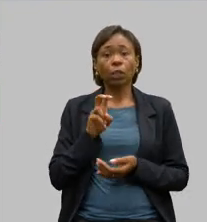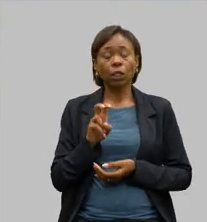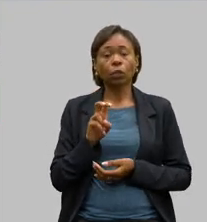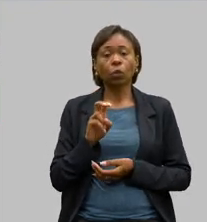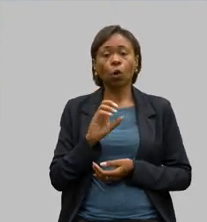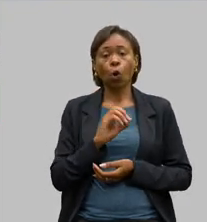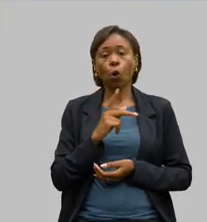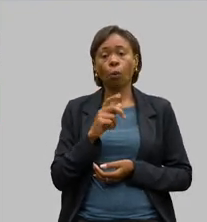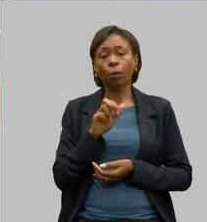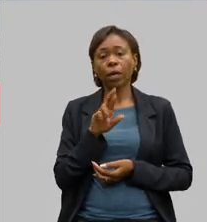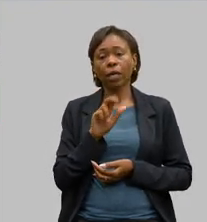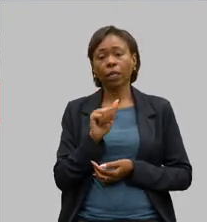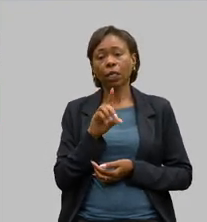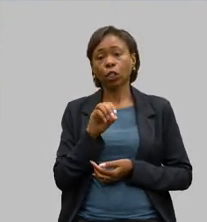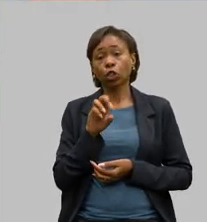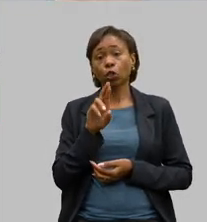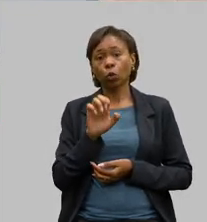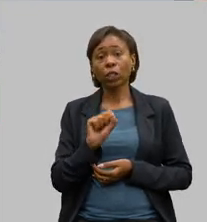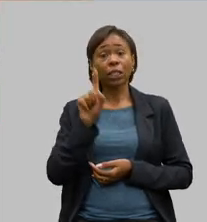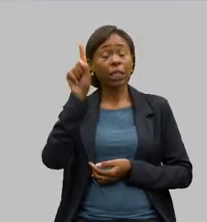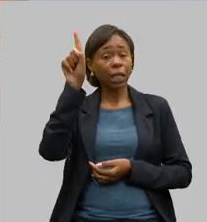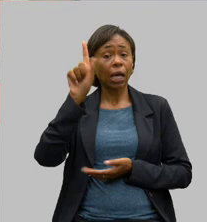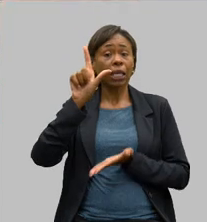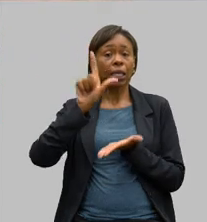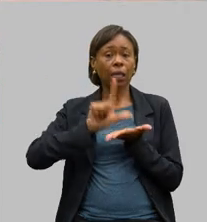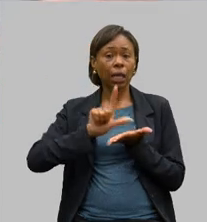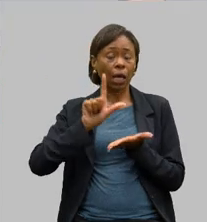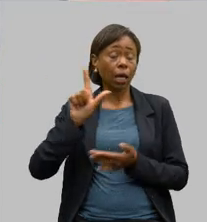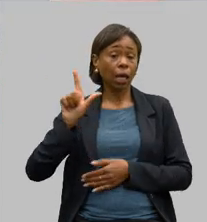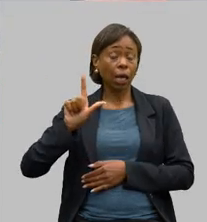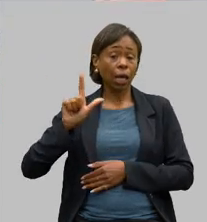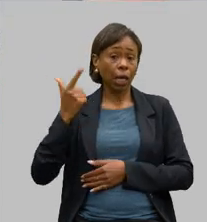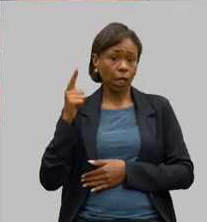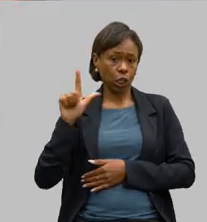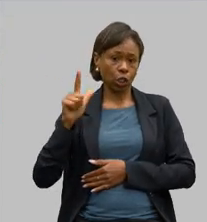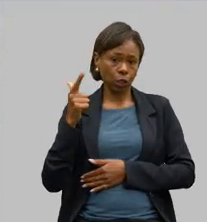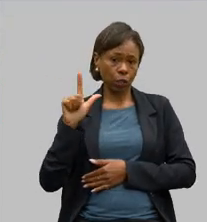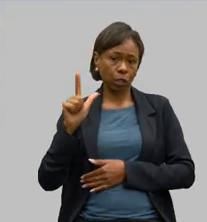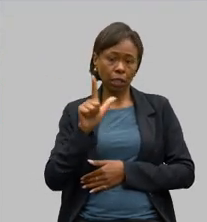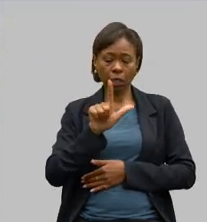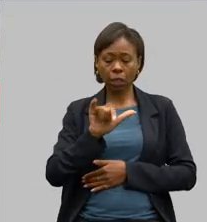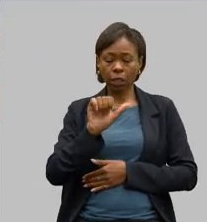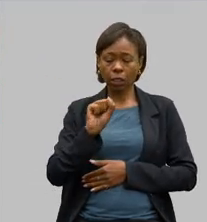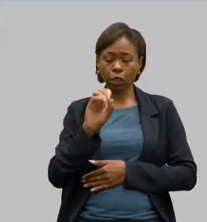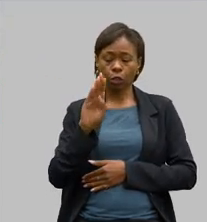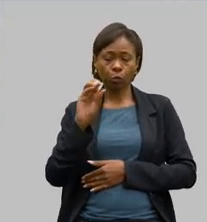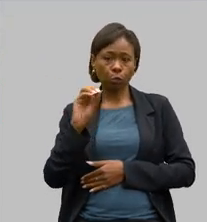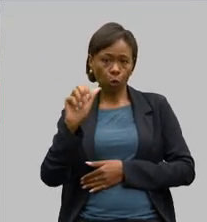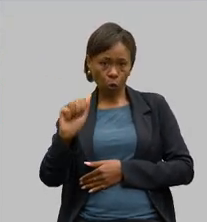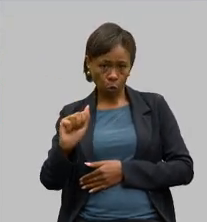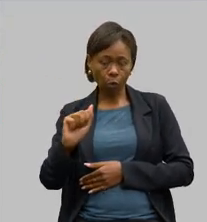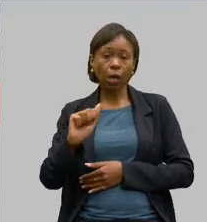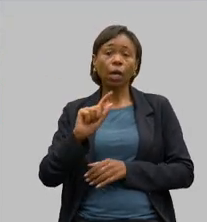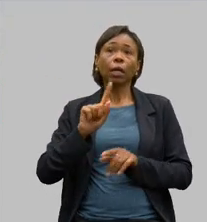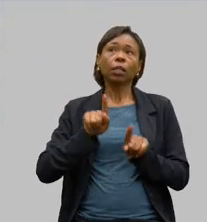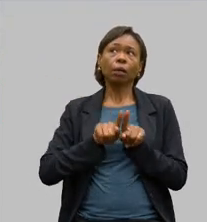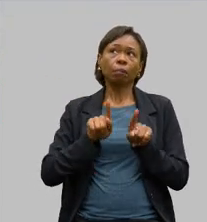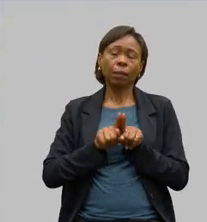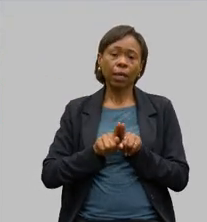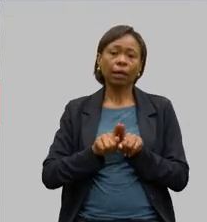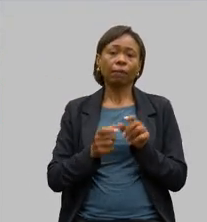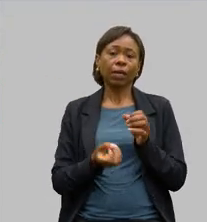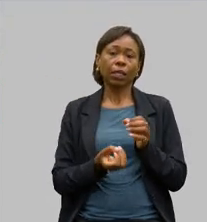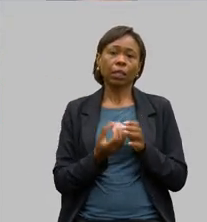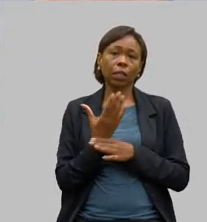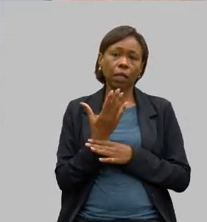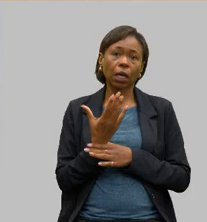de setembro em Lisboa Porque nós não podemos perder as sete conexões que nós ganhamos nós vamos fazer também uma ação